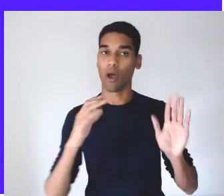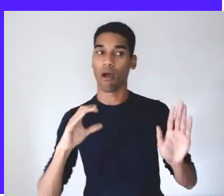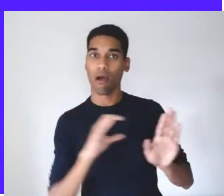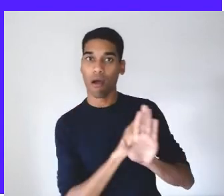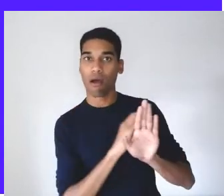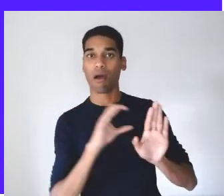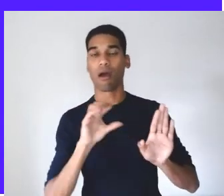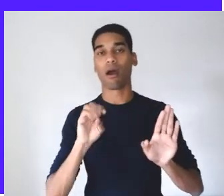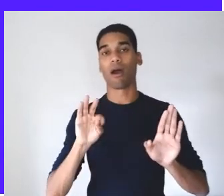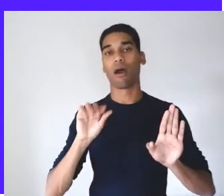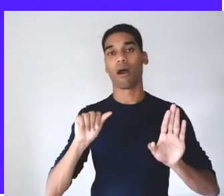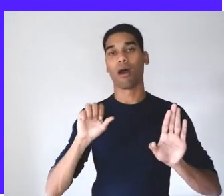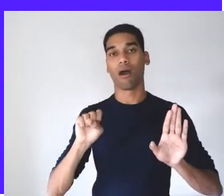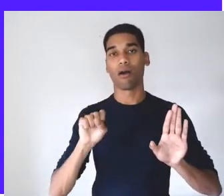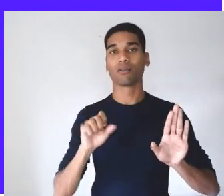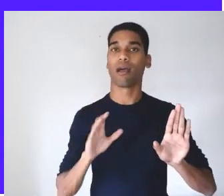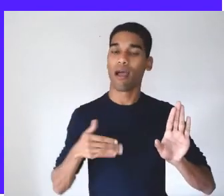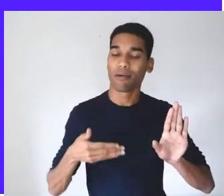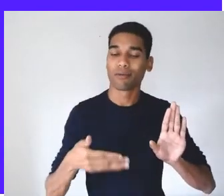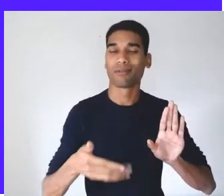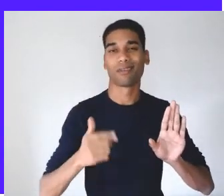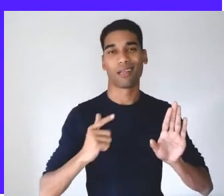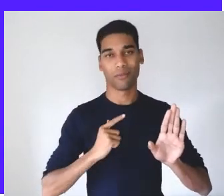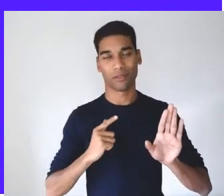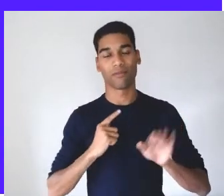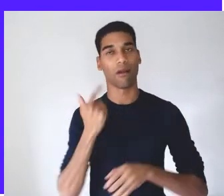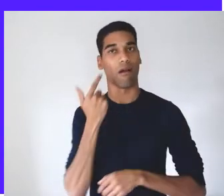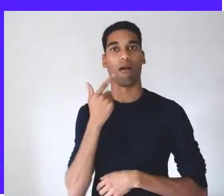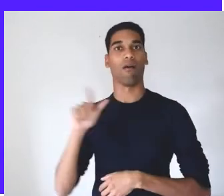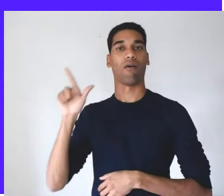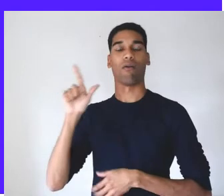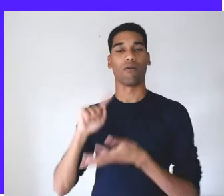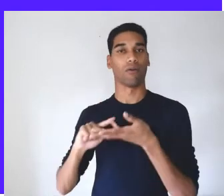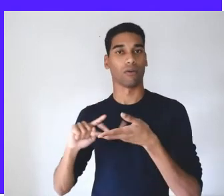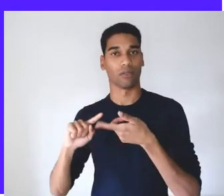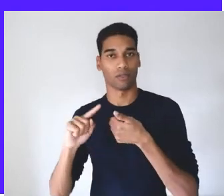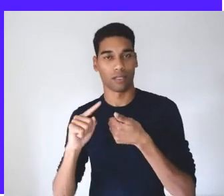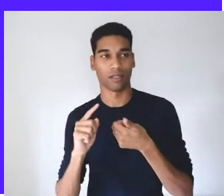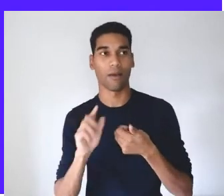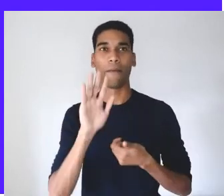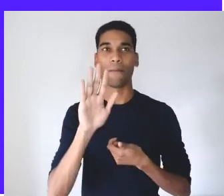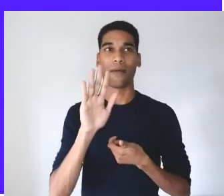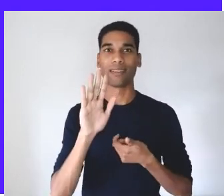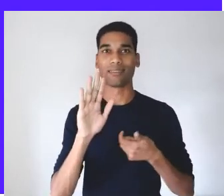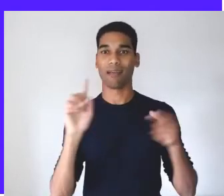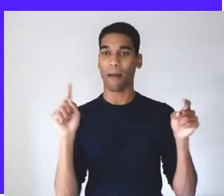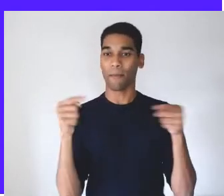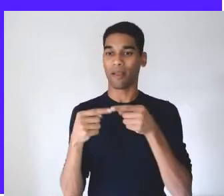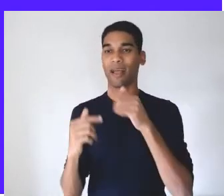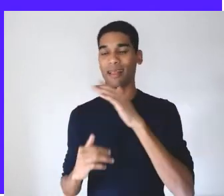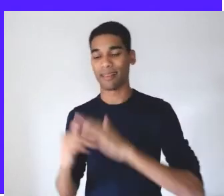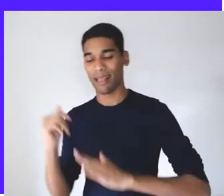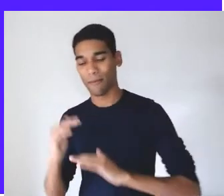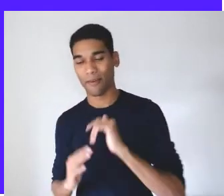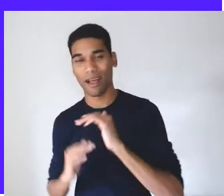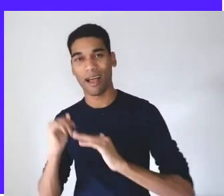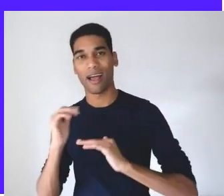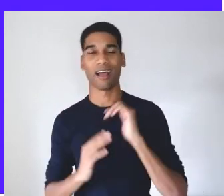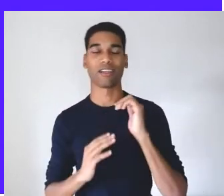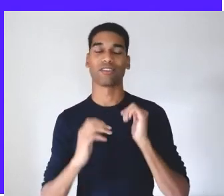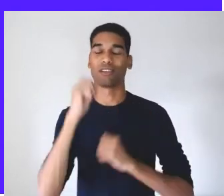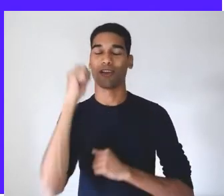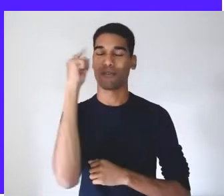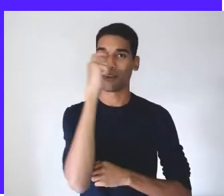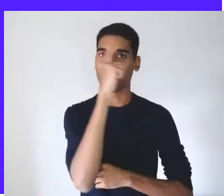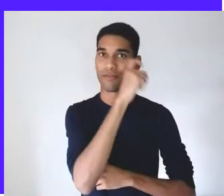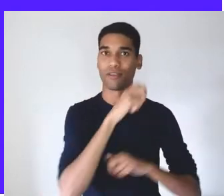é como é difícil mensurar isso na prática, porque por limitações estatísticas do